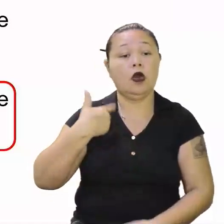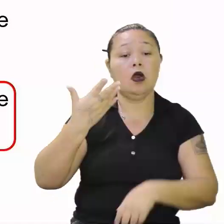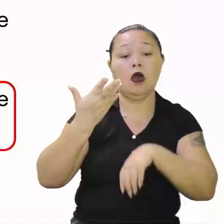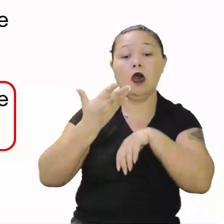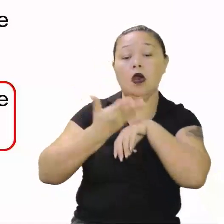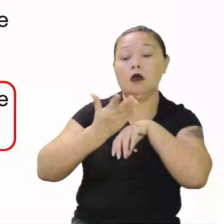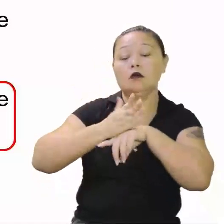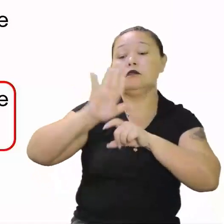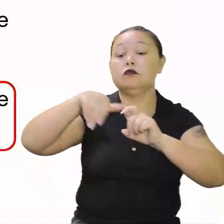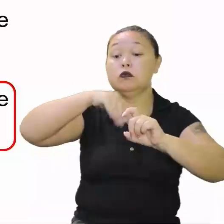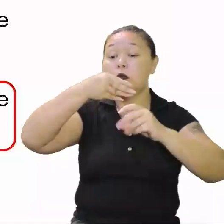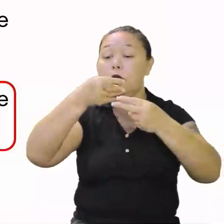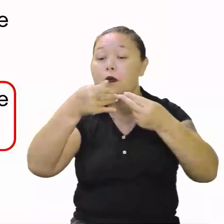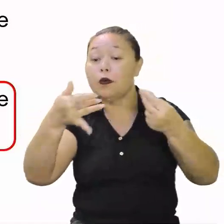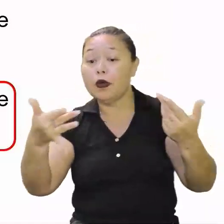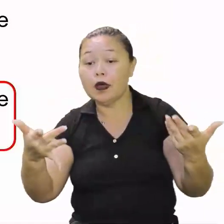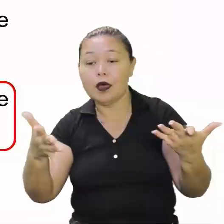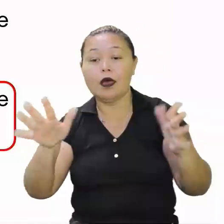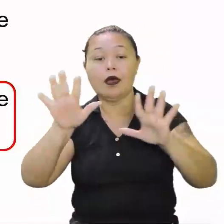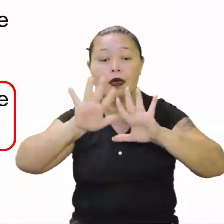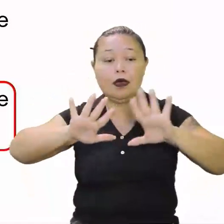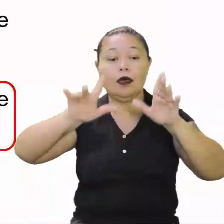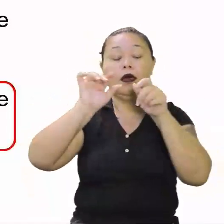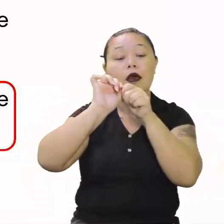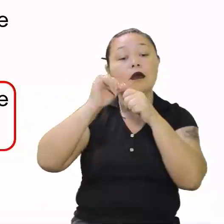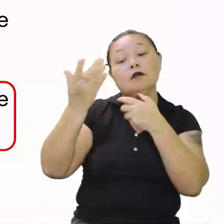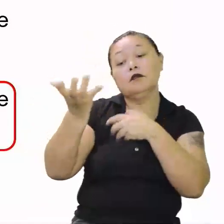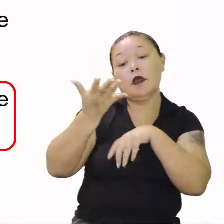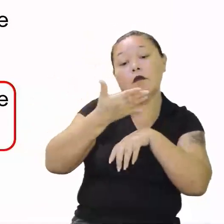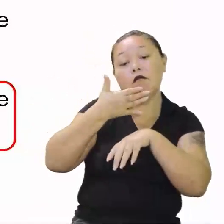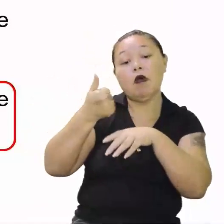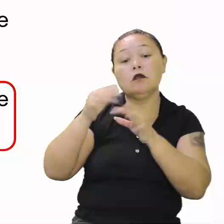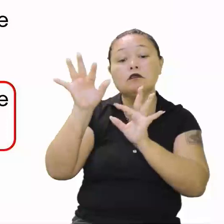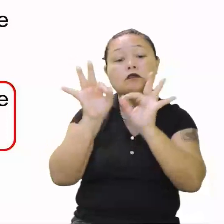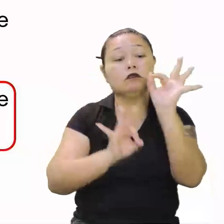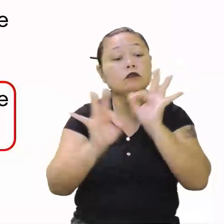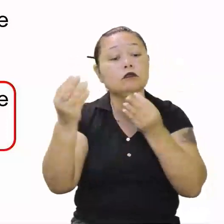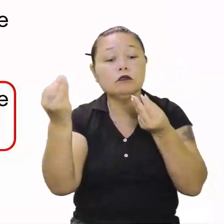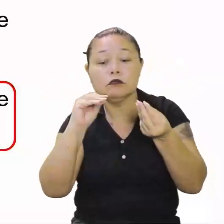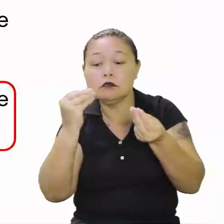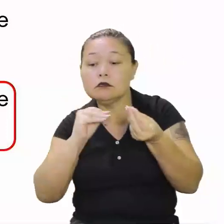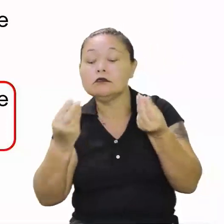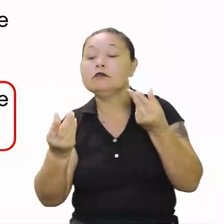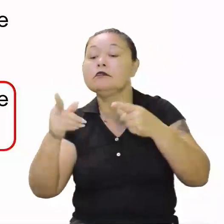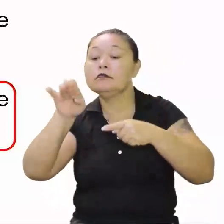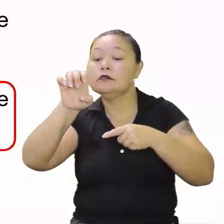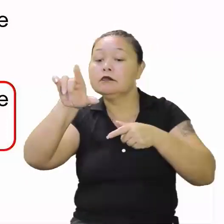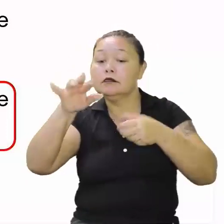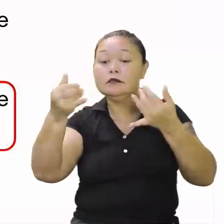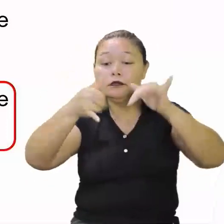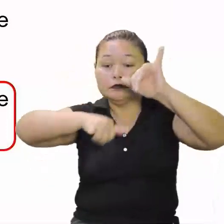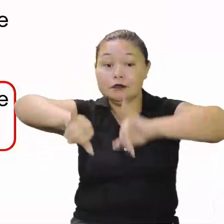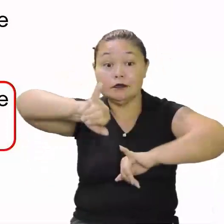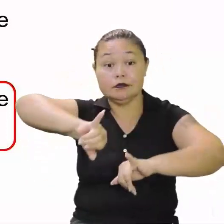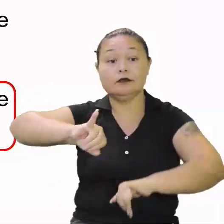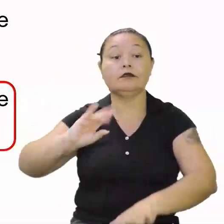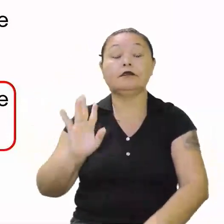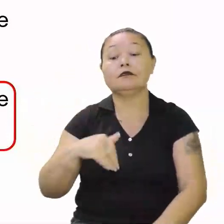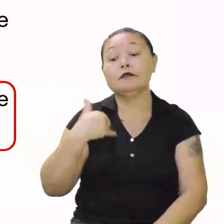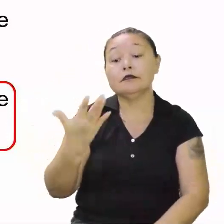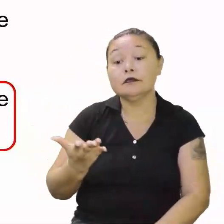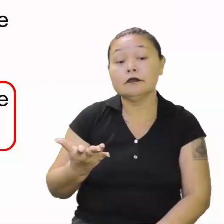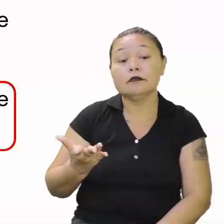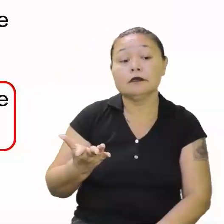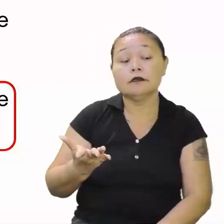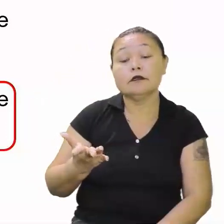somente o misticismo e nem buscavam melhor forma de organizar e catalogar os elementos químicos, tá bom? No entanto,